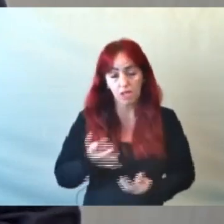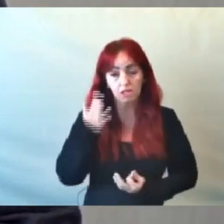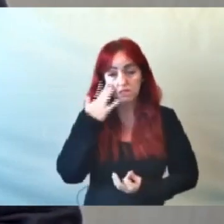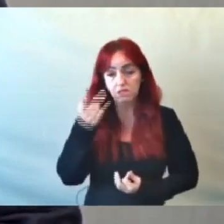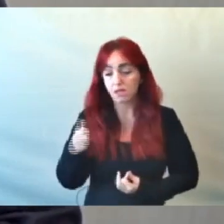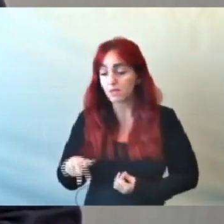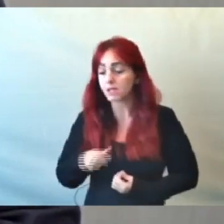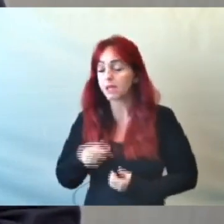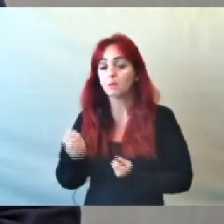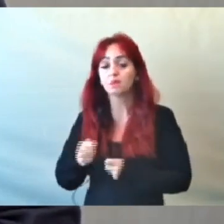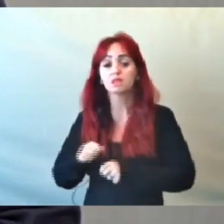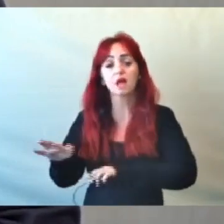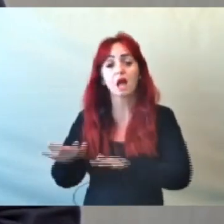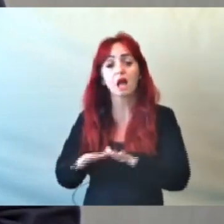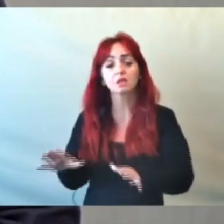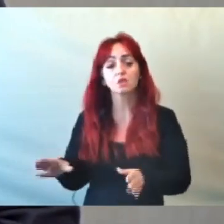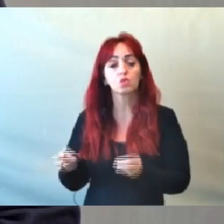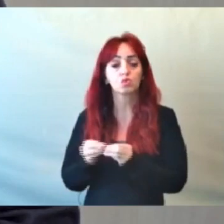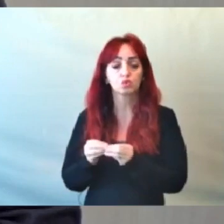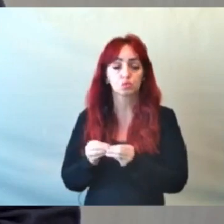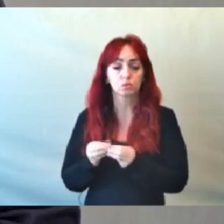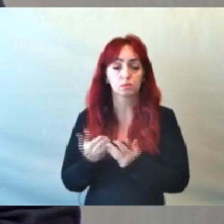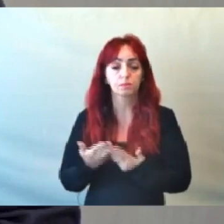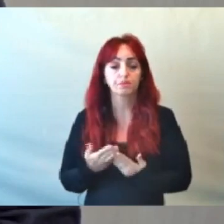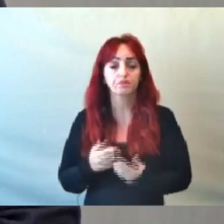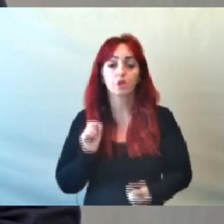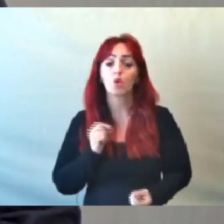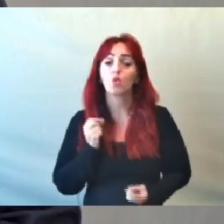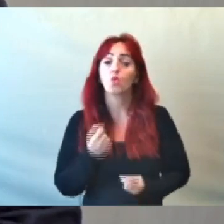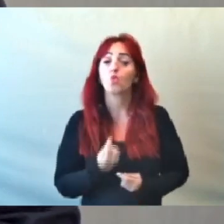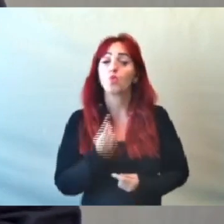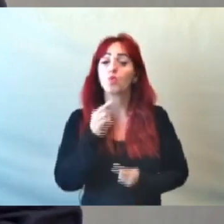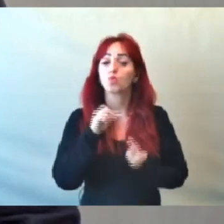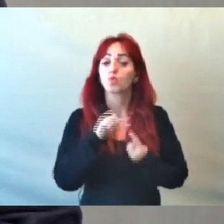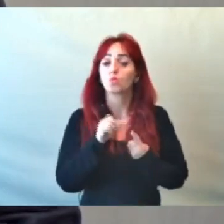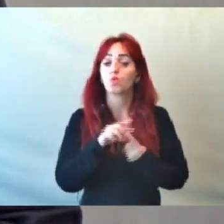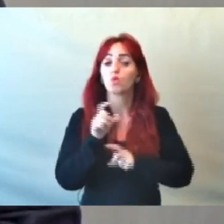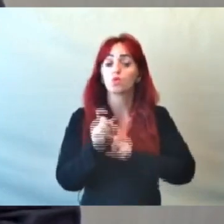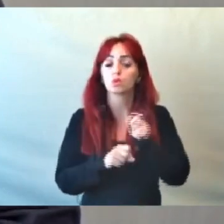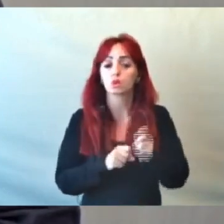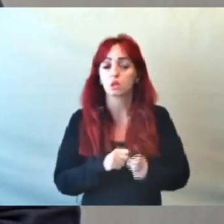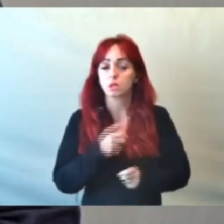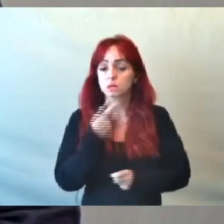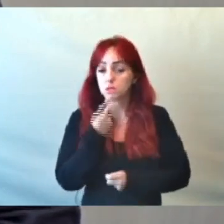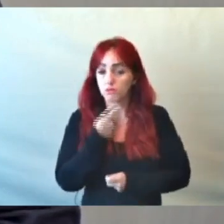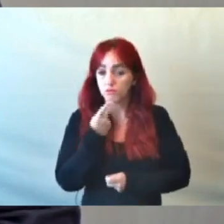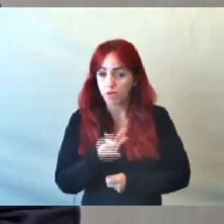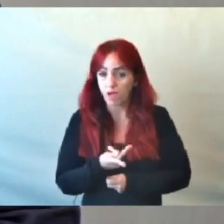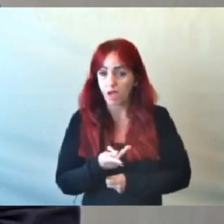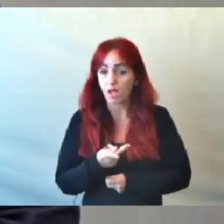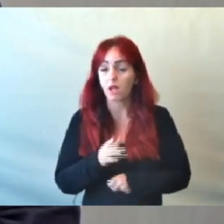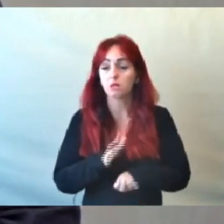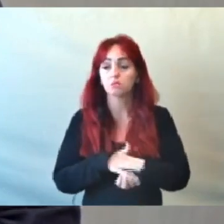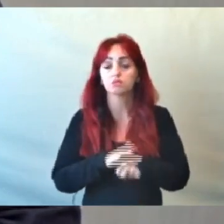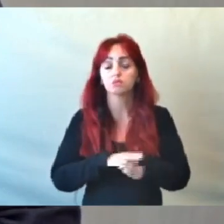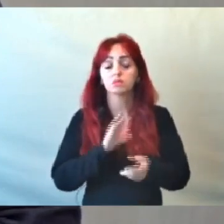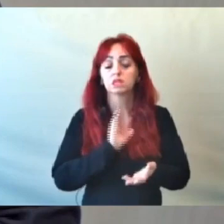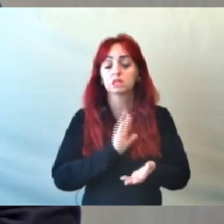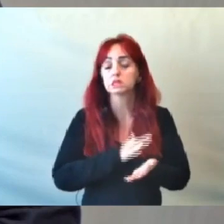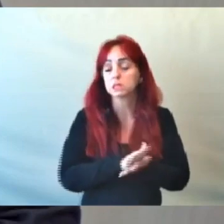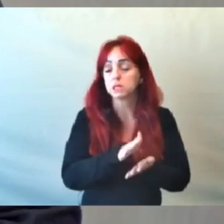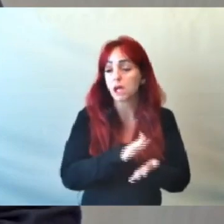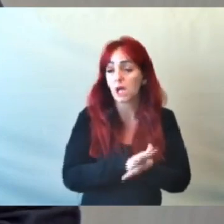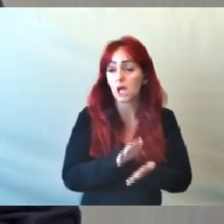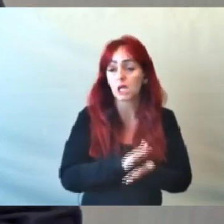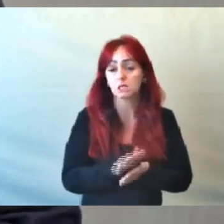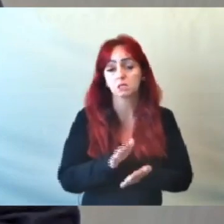único ponto é que essa fala custa muito caro aos cofres públicos. Essa última